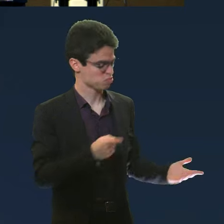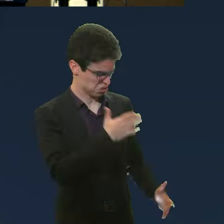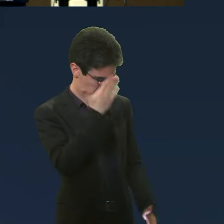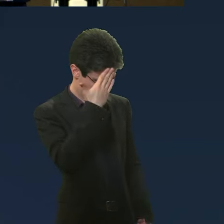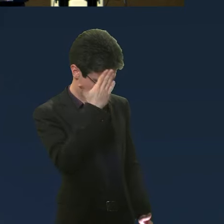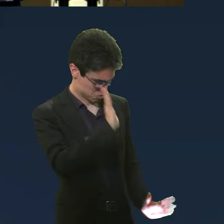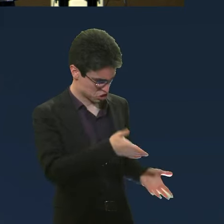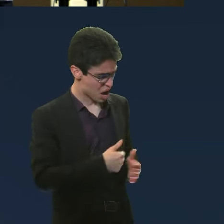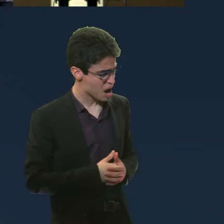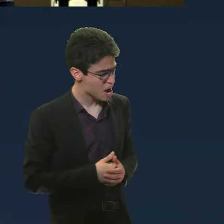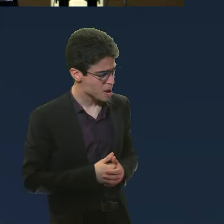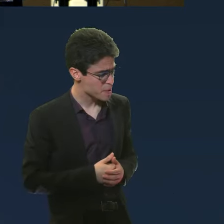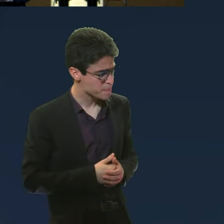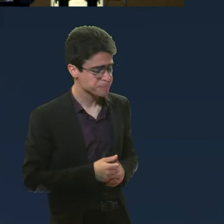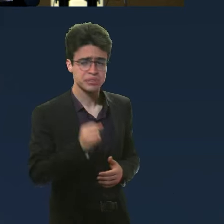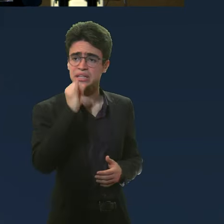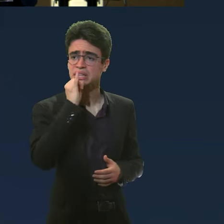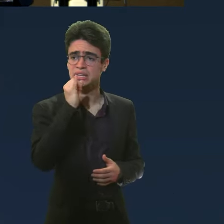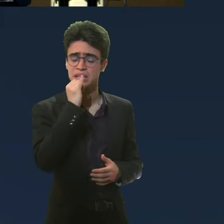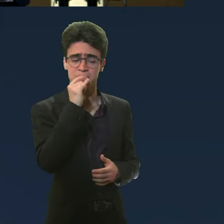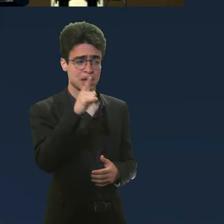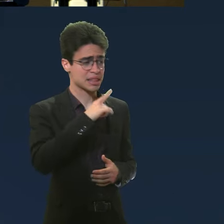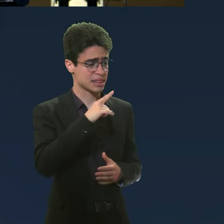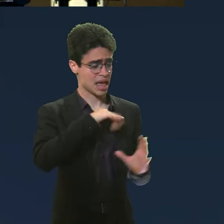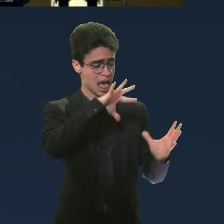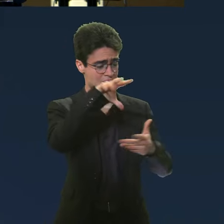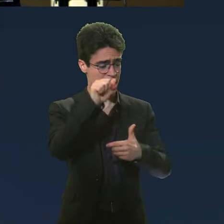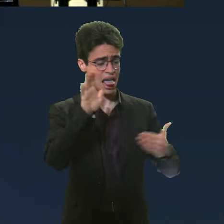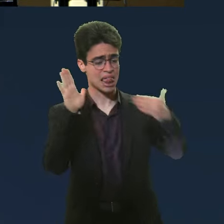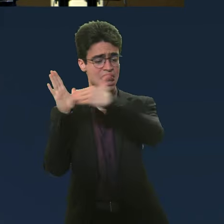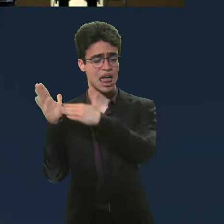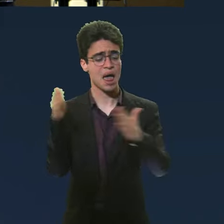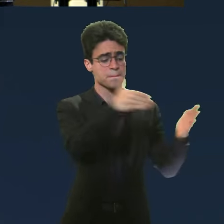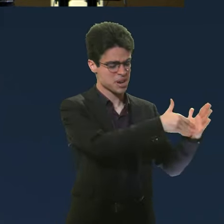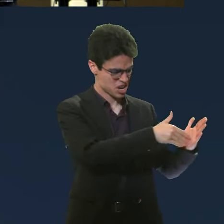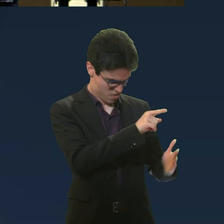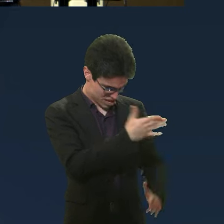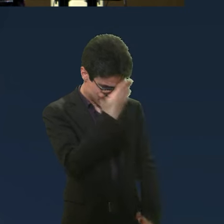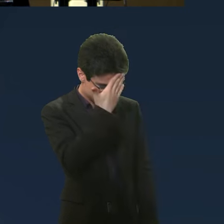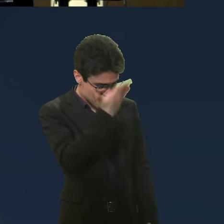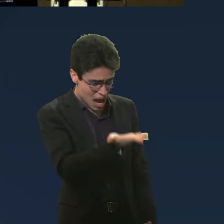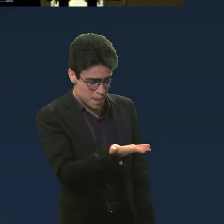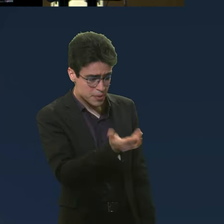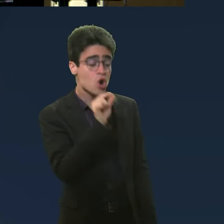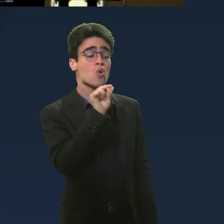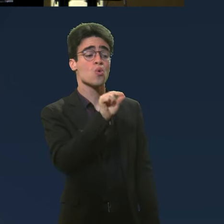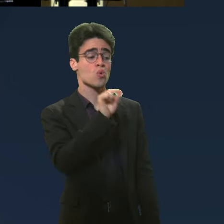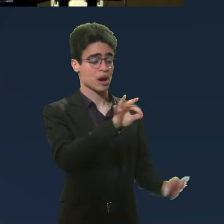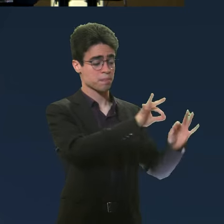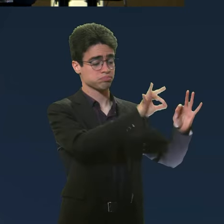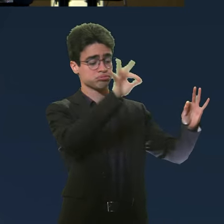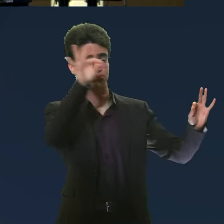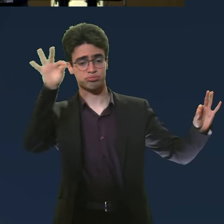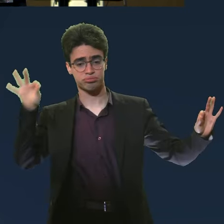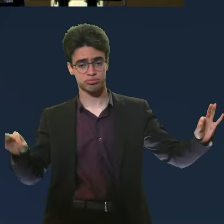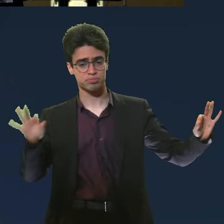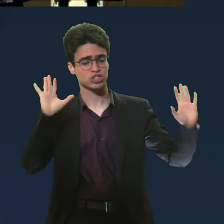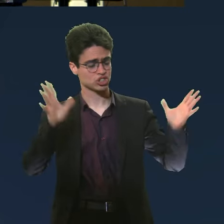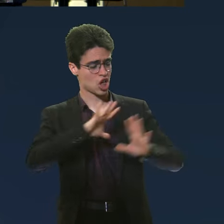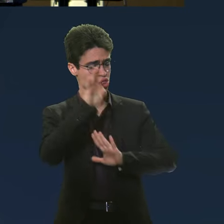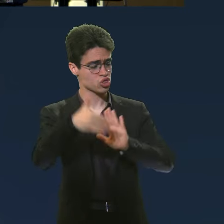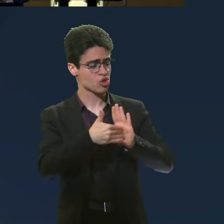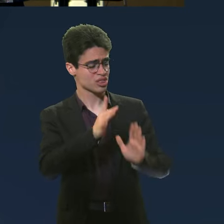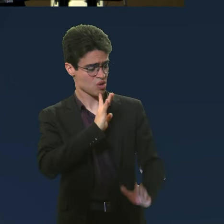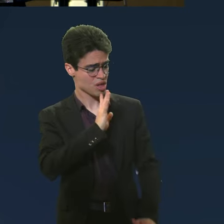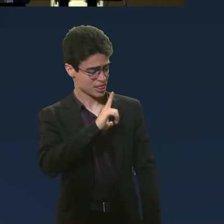tanto. Quem marcou os limites das suas dimensões? Vai ver que você sabe. E quem estendeu sobre ela a linha de medir? E as suas